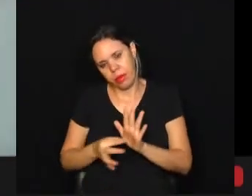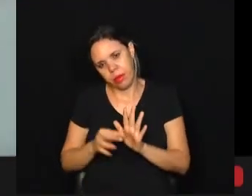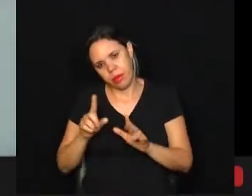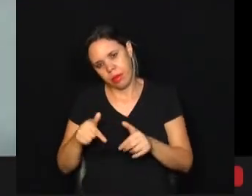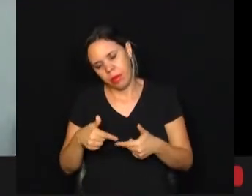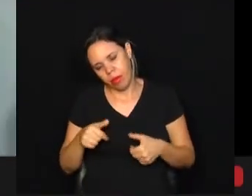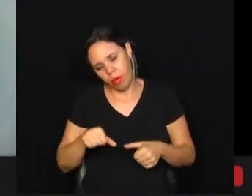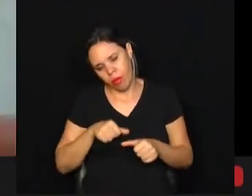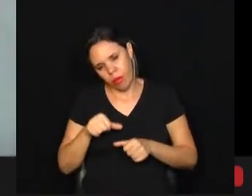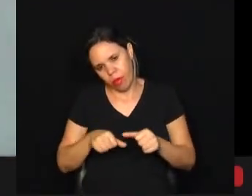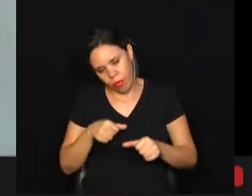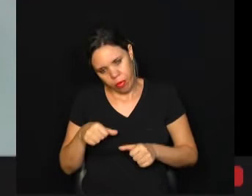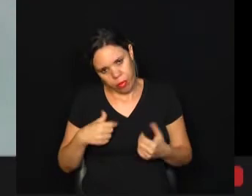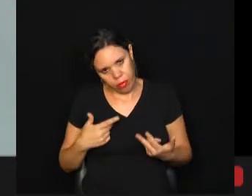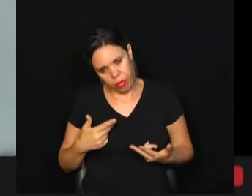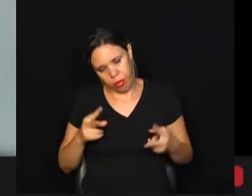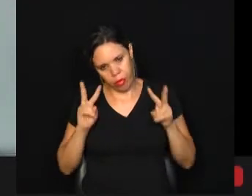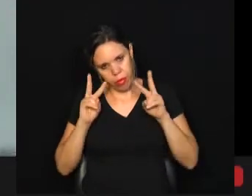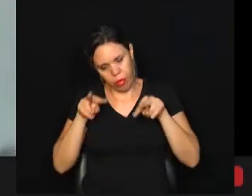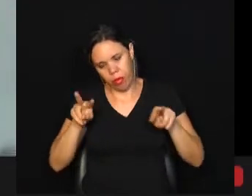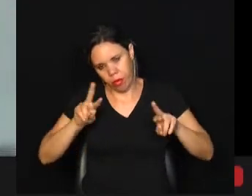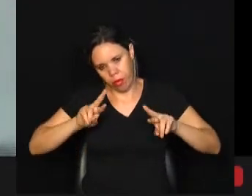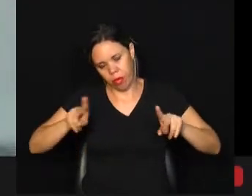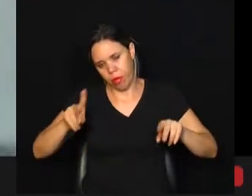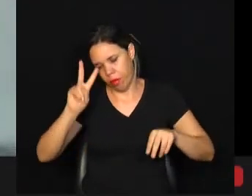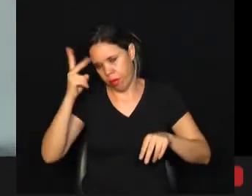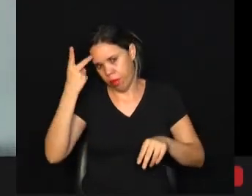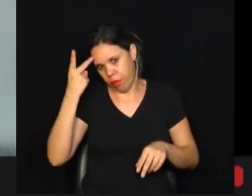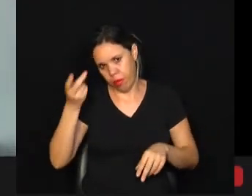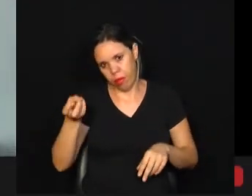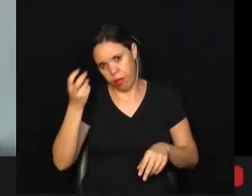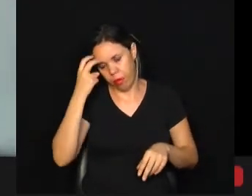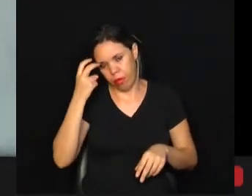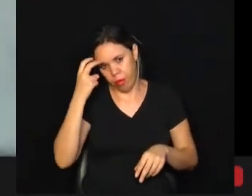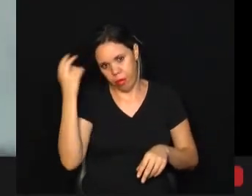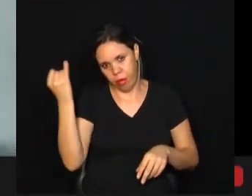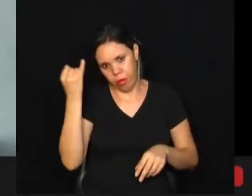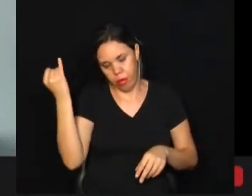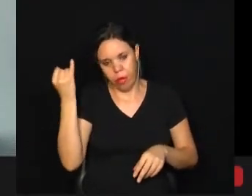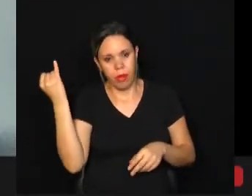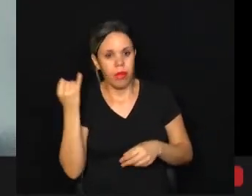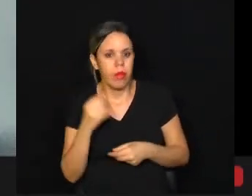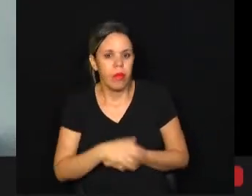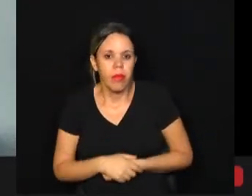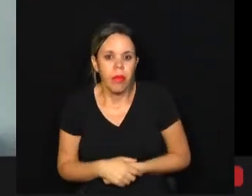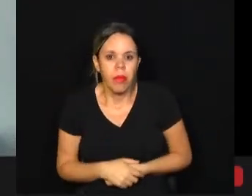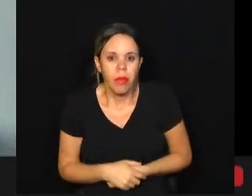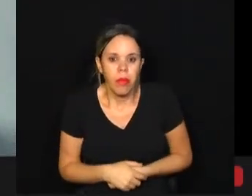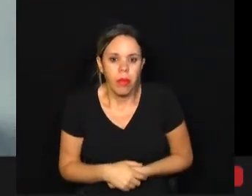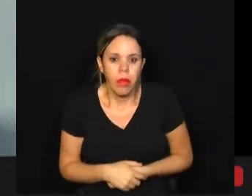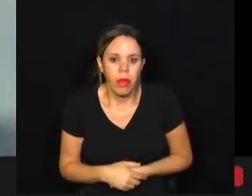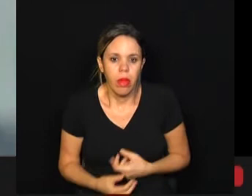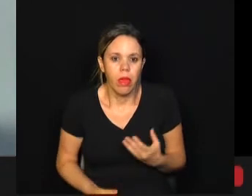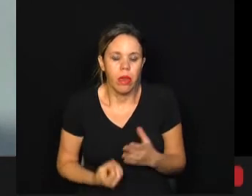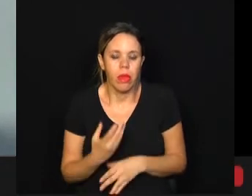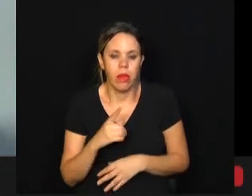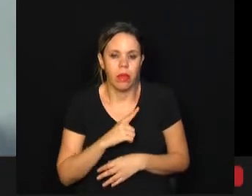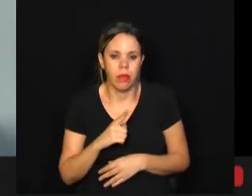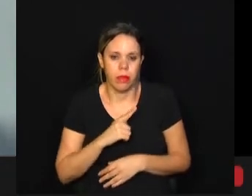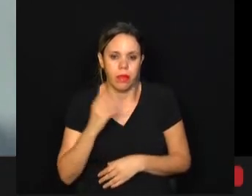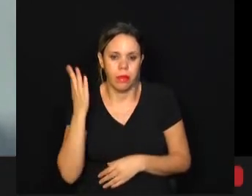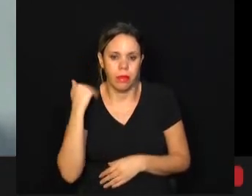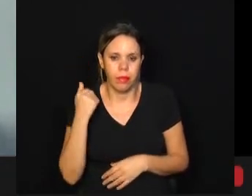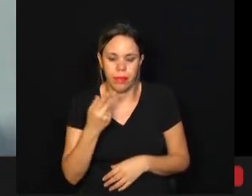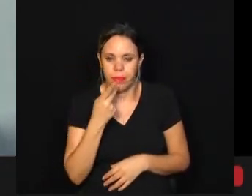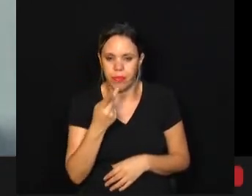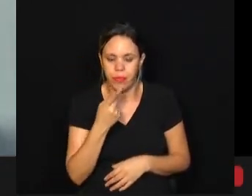essa, aí sim, visão distorcida do que é a cultura e a importância que ela tem. Eu sei que quando a gente fala